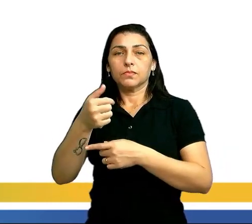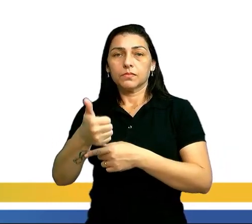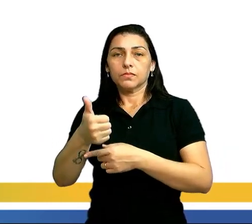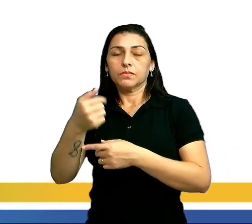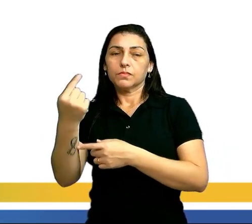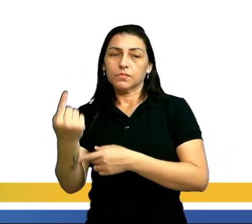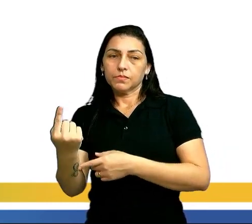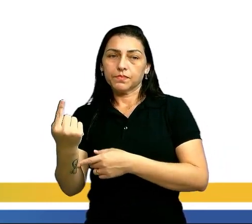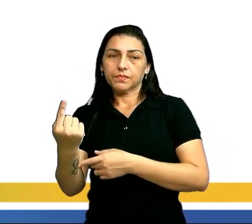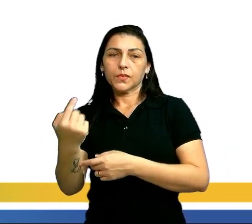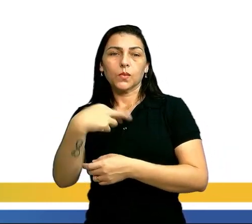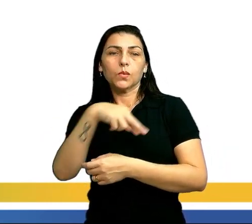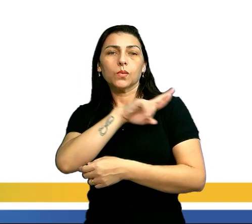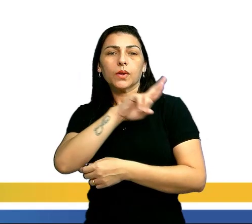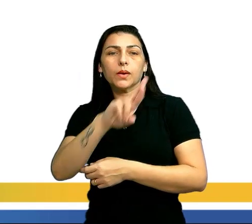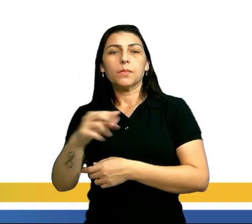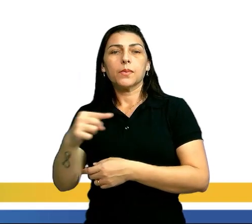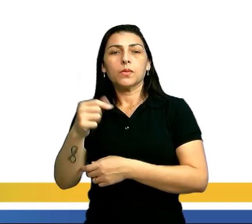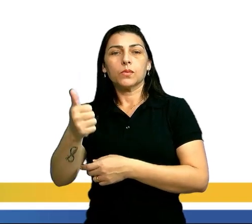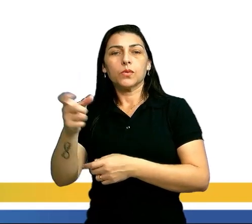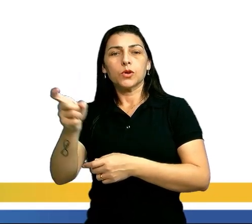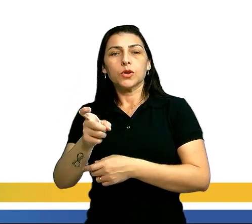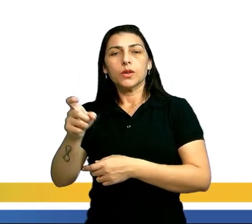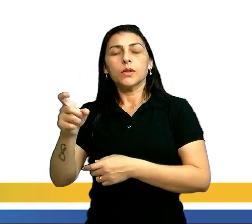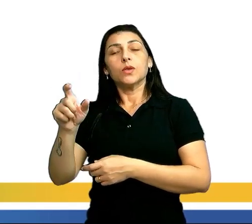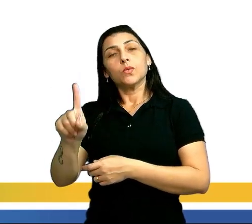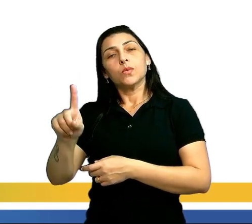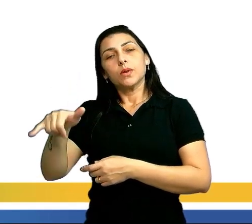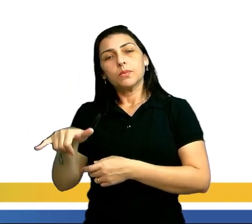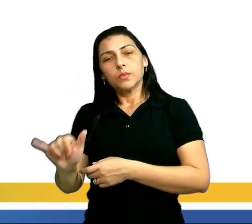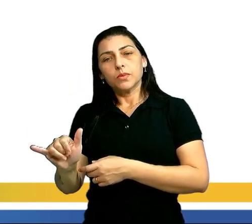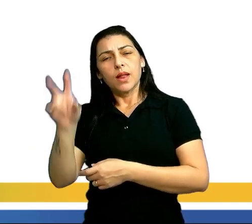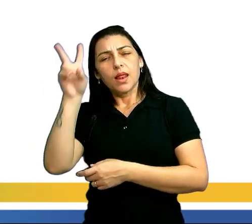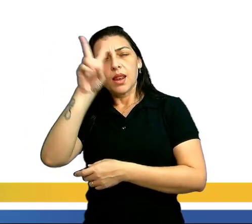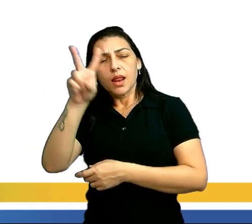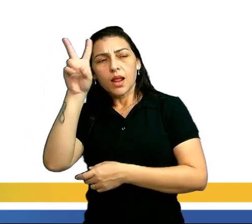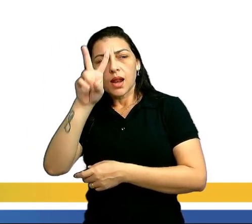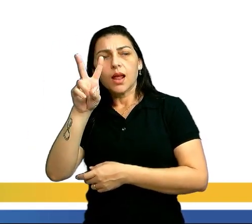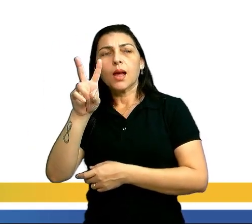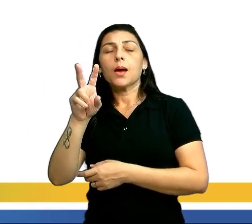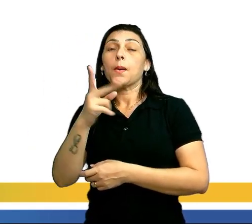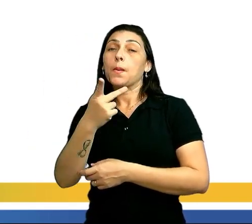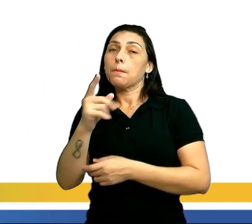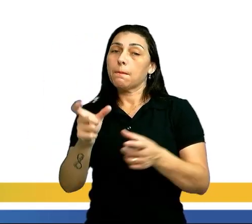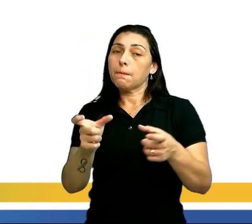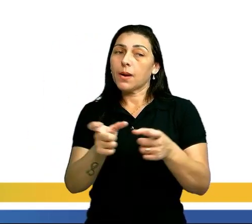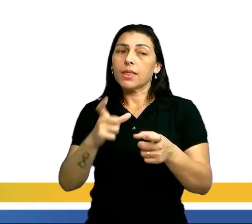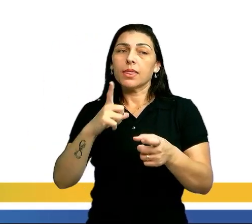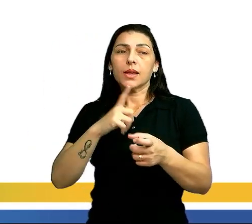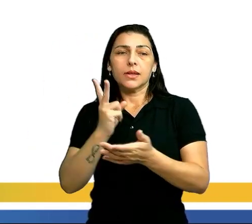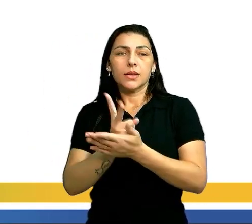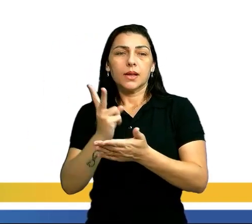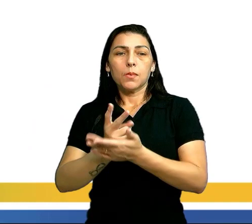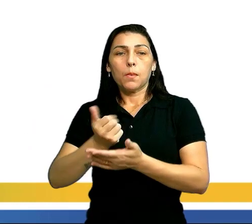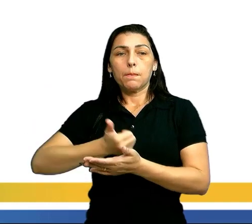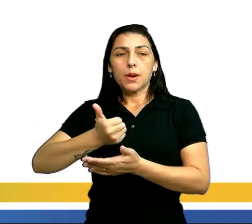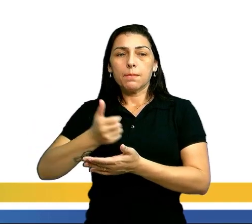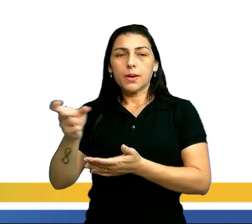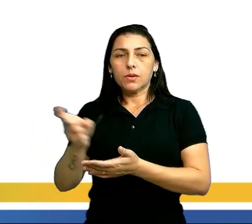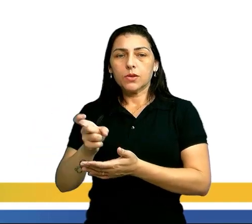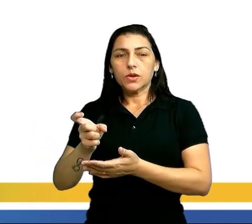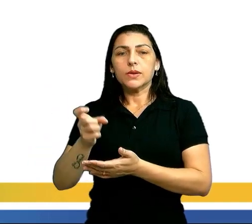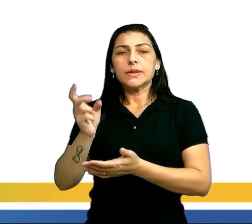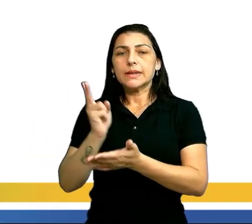1 em 1, o que representa menos 1 em x e 1 em y. Lembre-se que o par ordenado possui sempre o primeiro